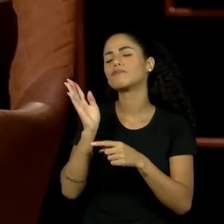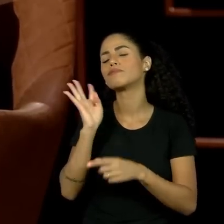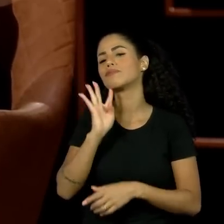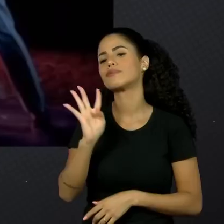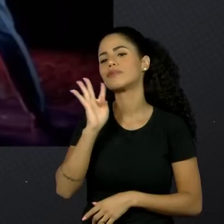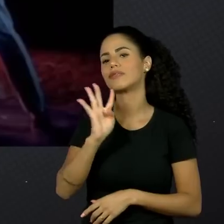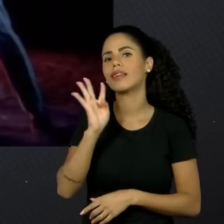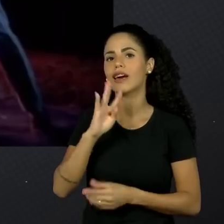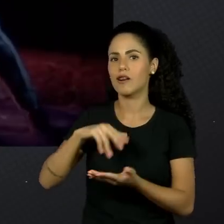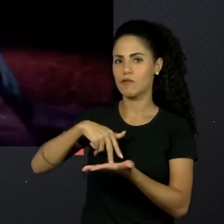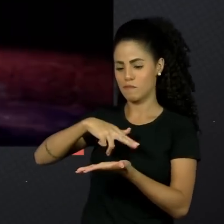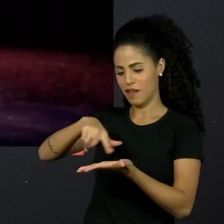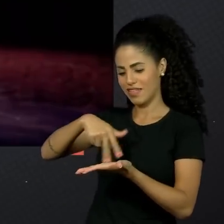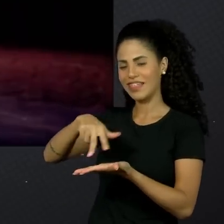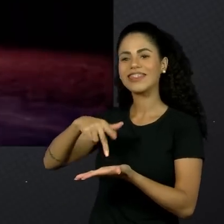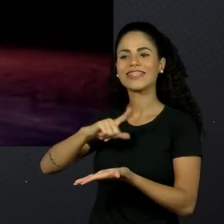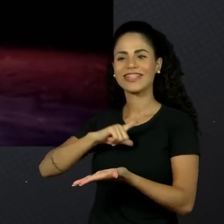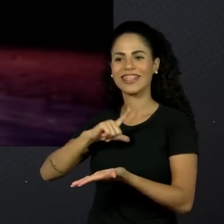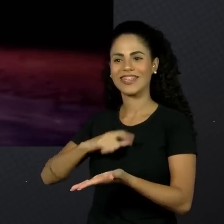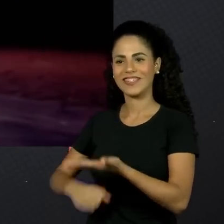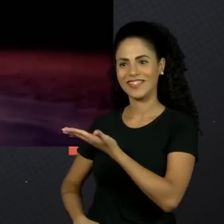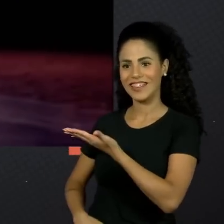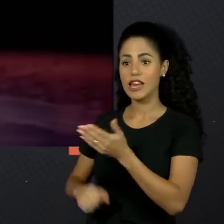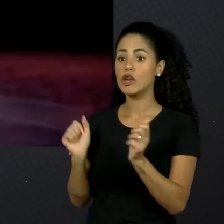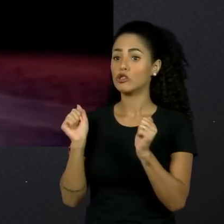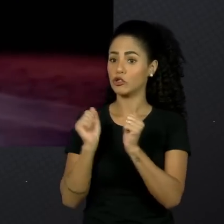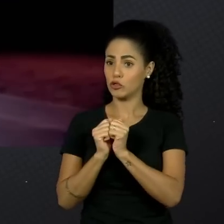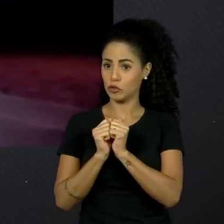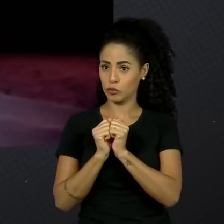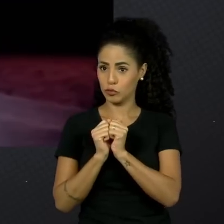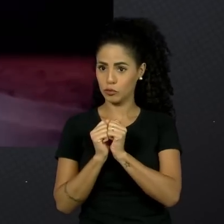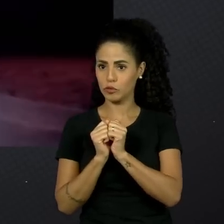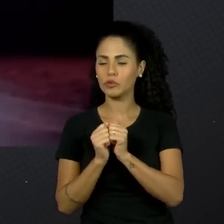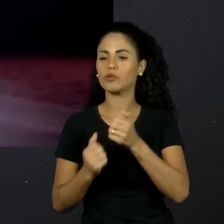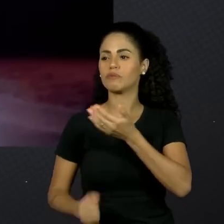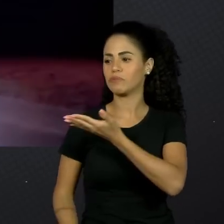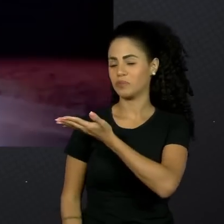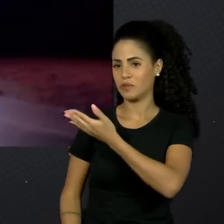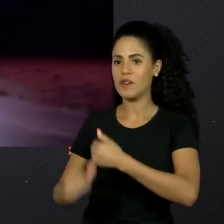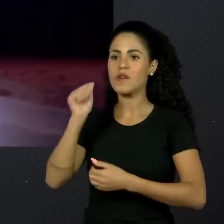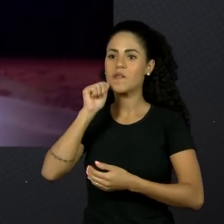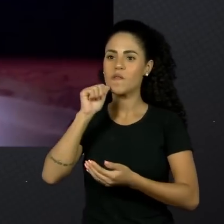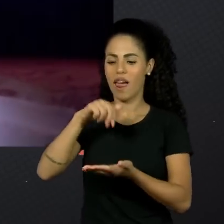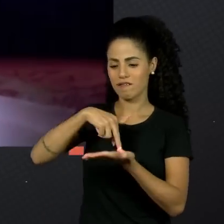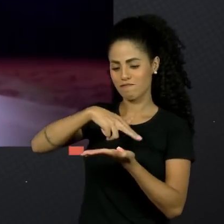uma dança. Eu e Marília Pêra dançamos